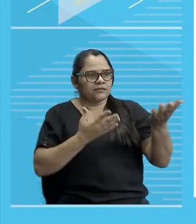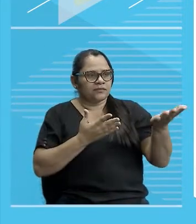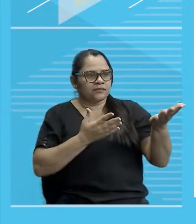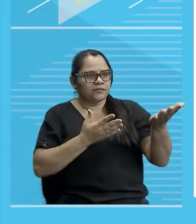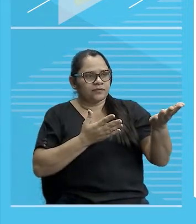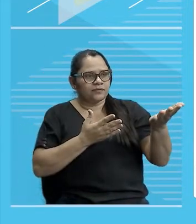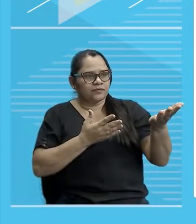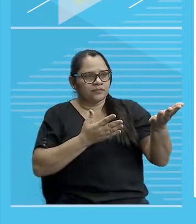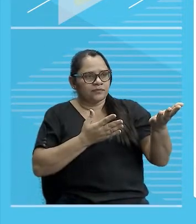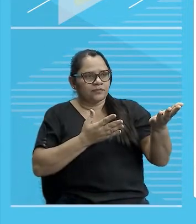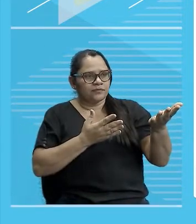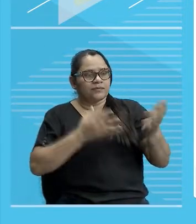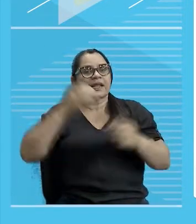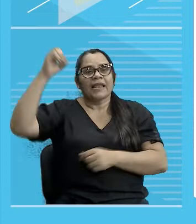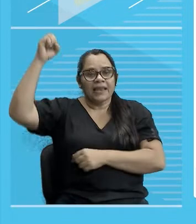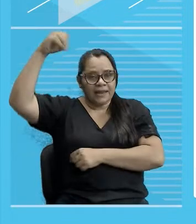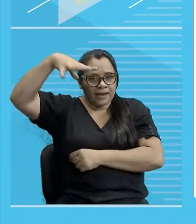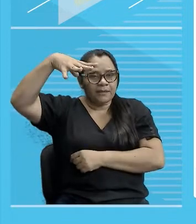lâmpada